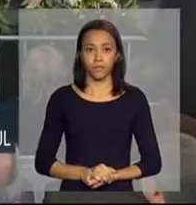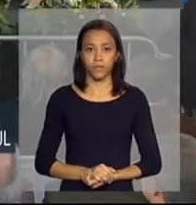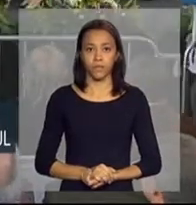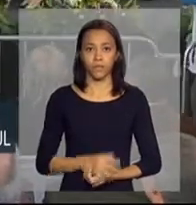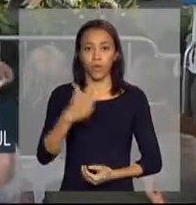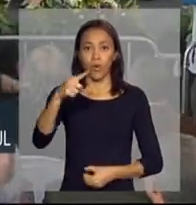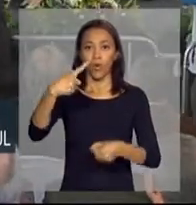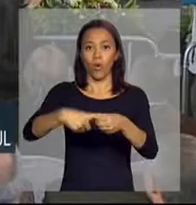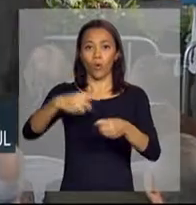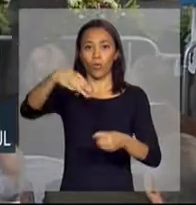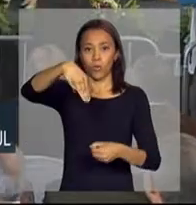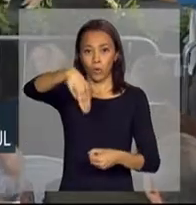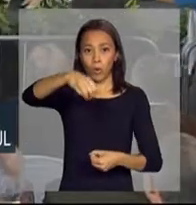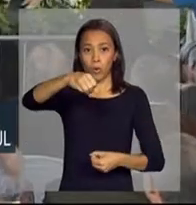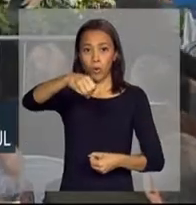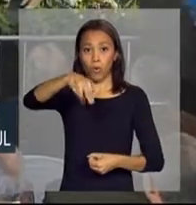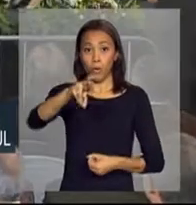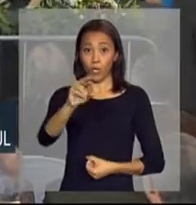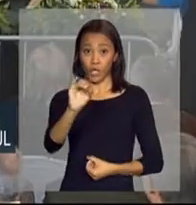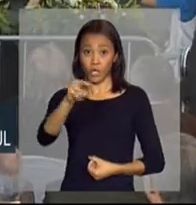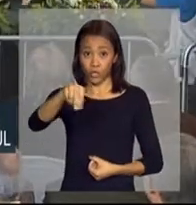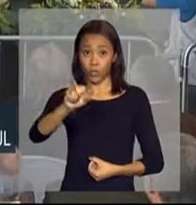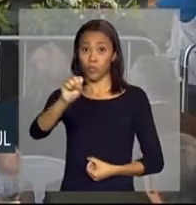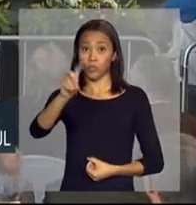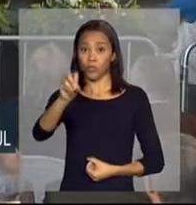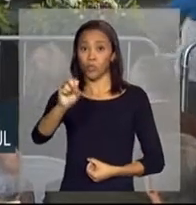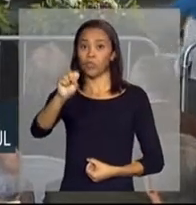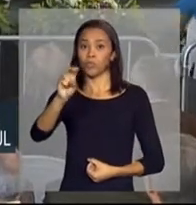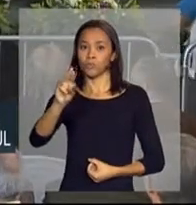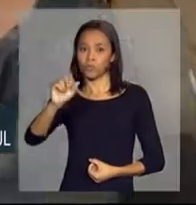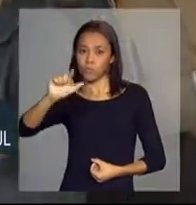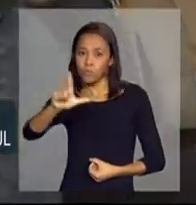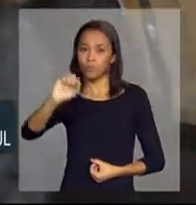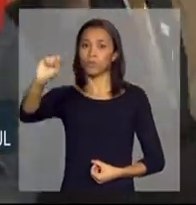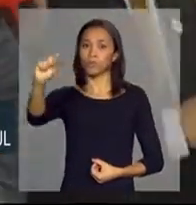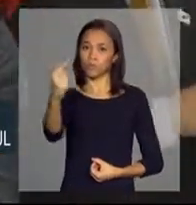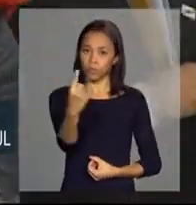Morrinhos do Sul, prefeito Leandro Borges Ewald.